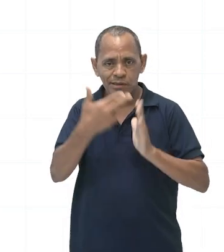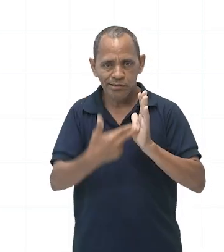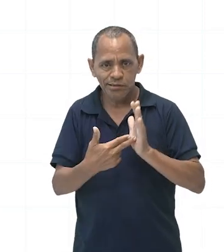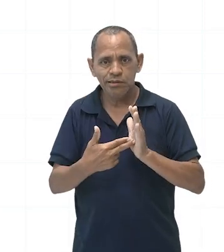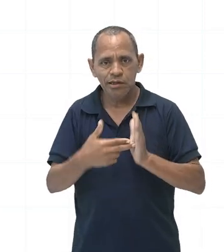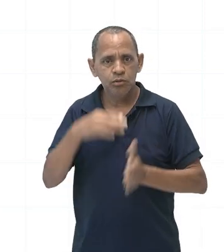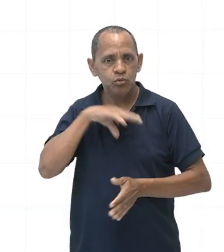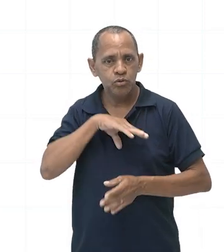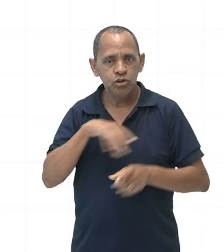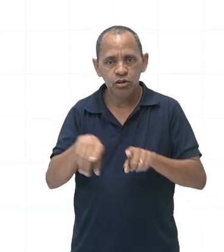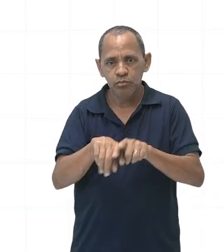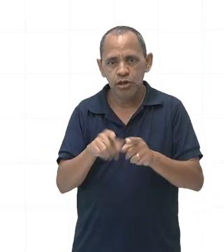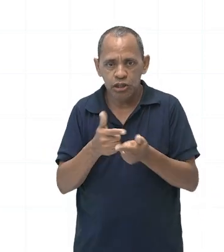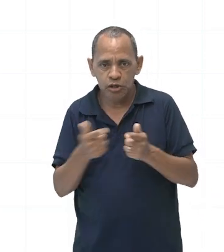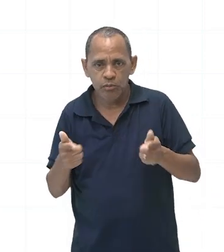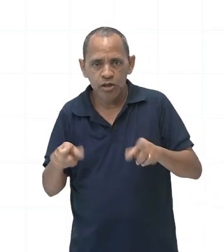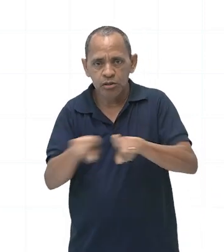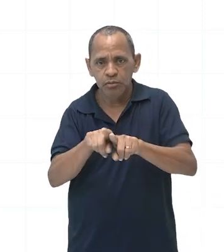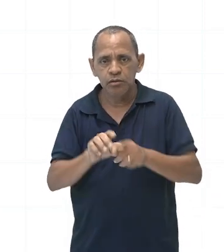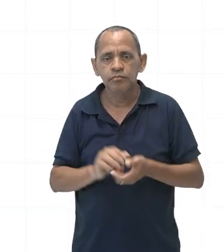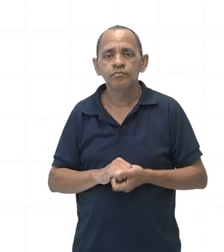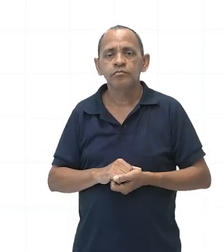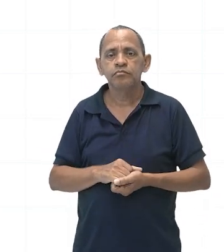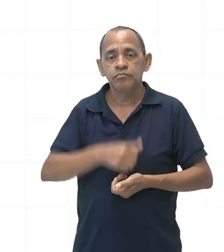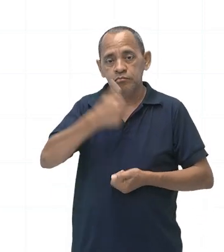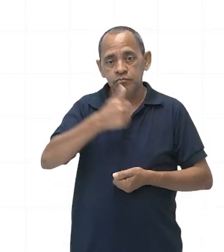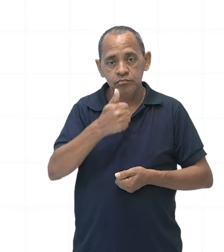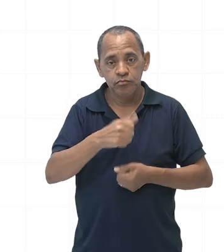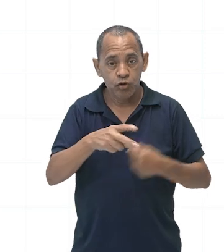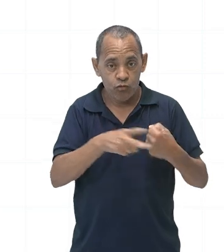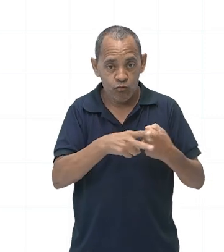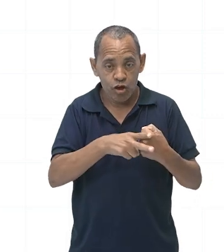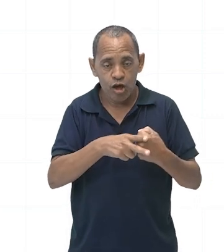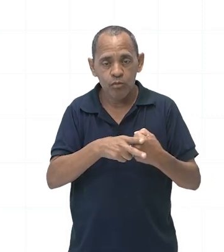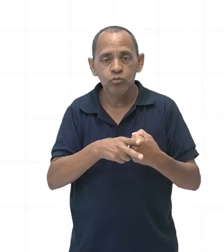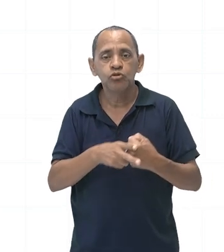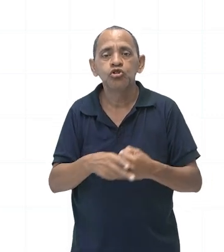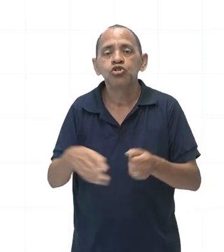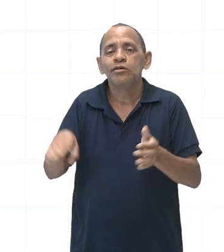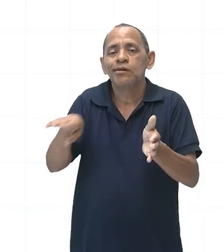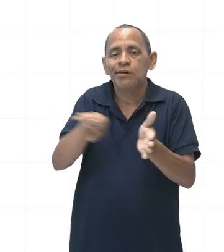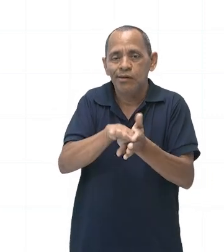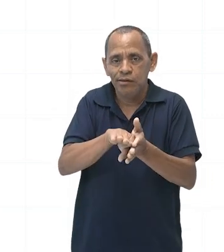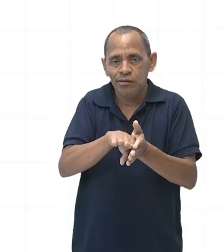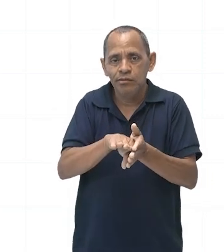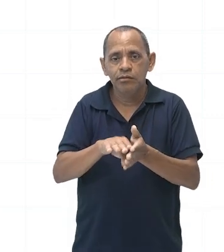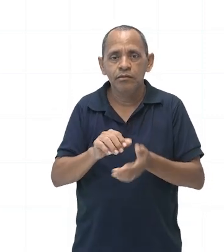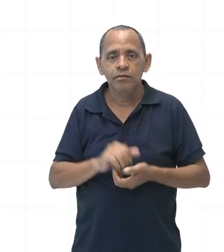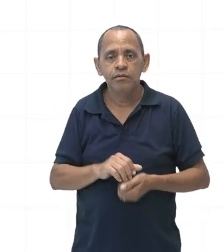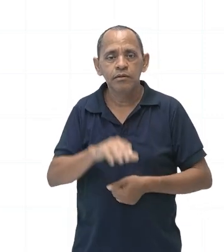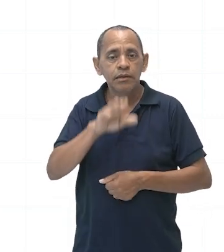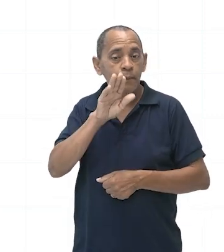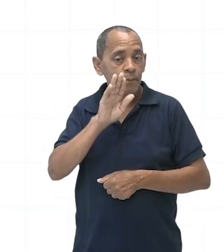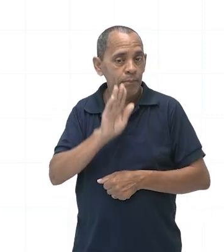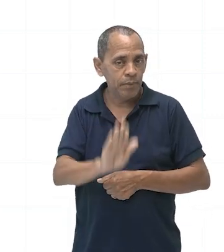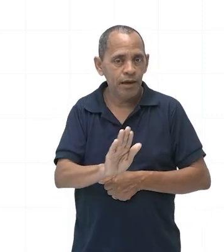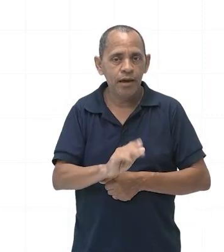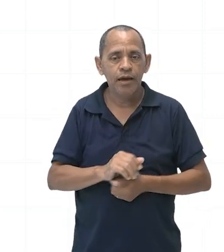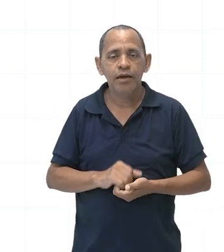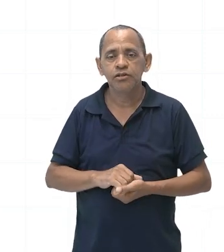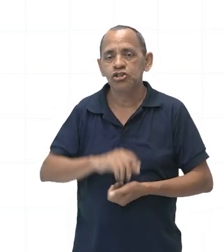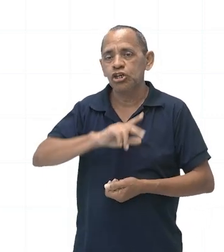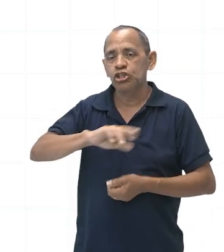lá. Cheguei, meu primeiro verbo, minha primeira informação, mas não encontrei